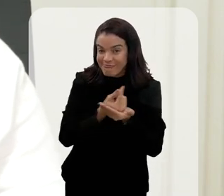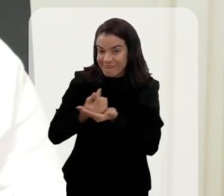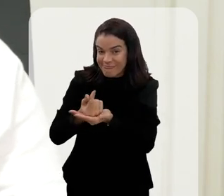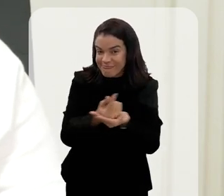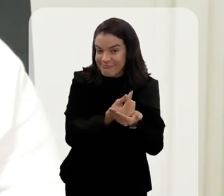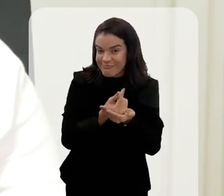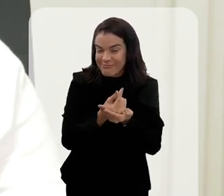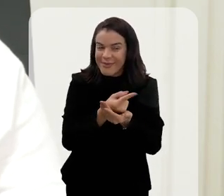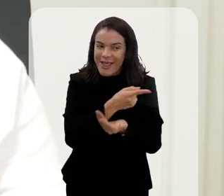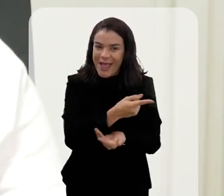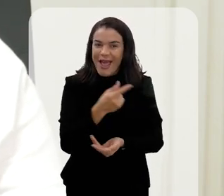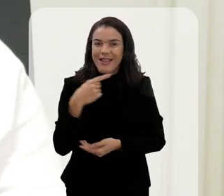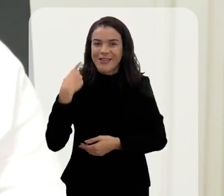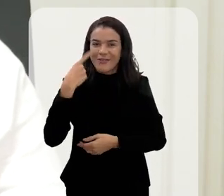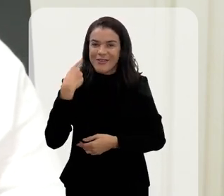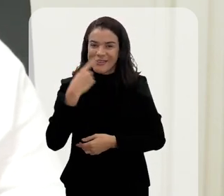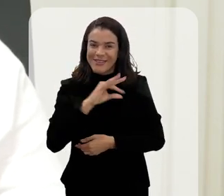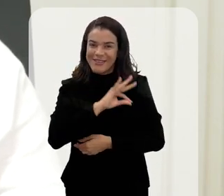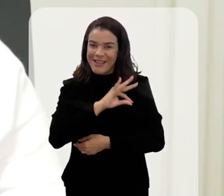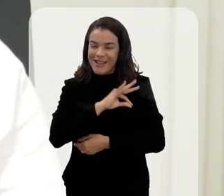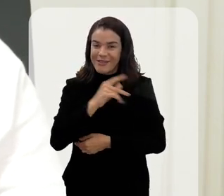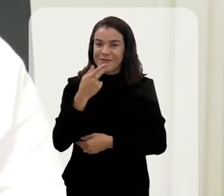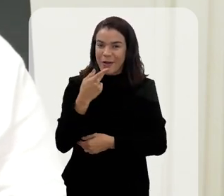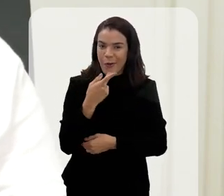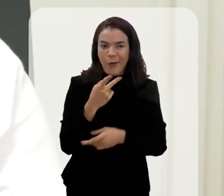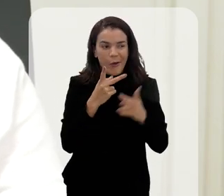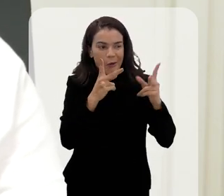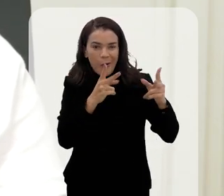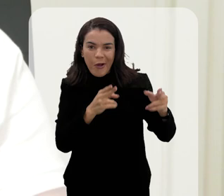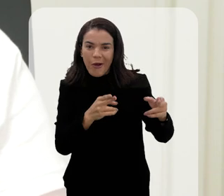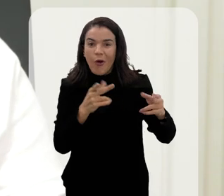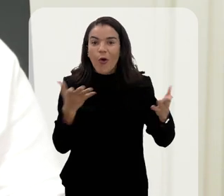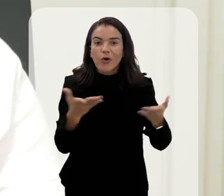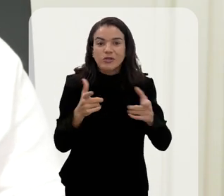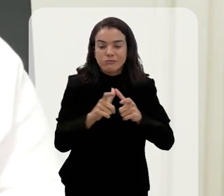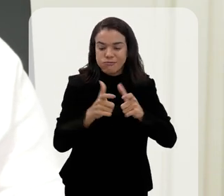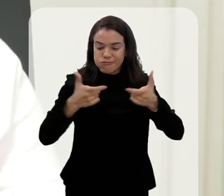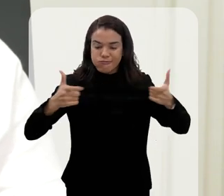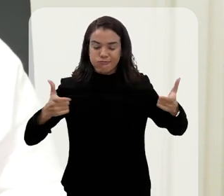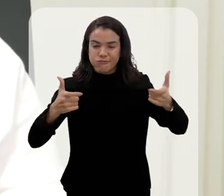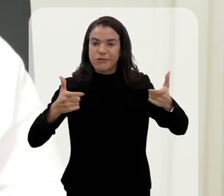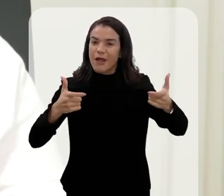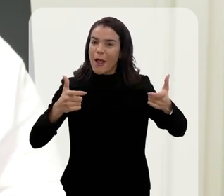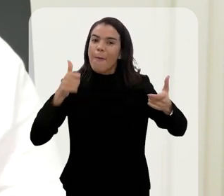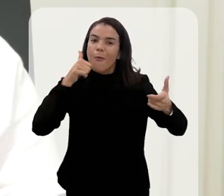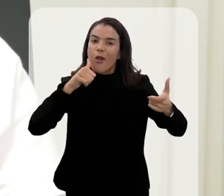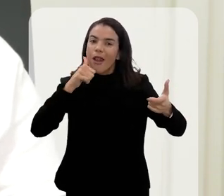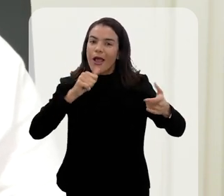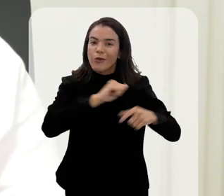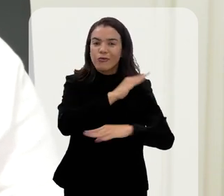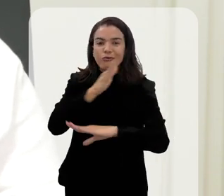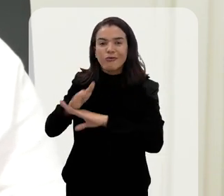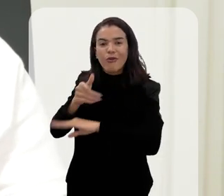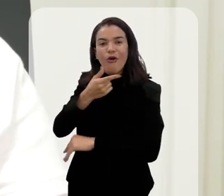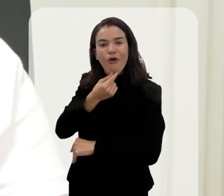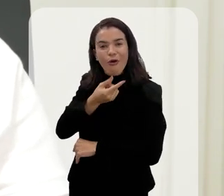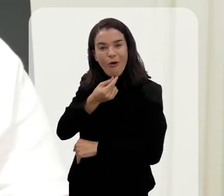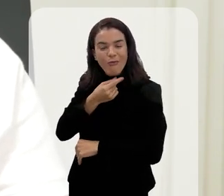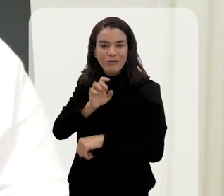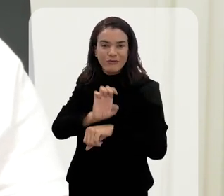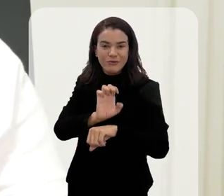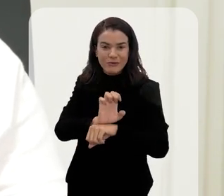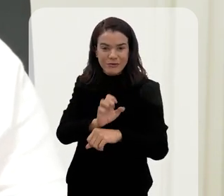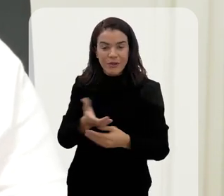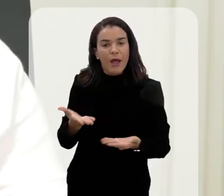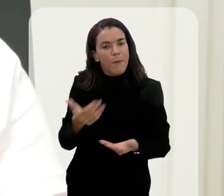própria doutora Tatiana trouxe, a gente tem hoje um contingente muito maior de mulheres no nosso estado.